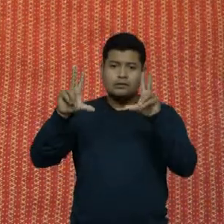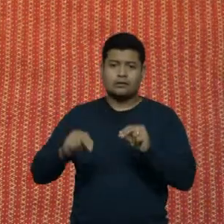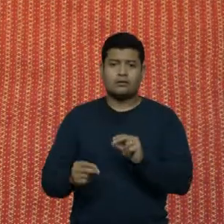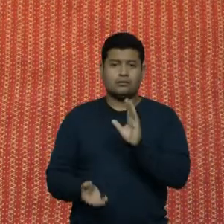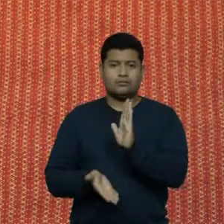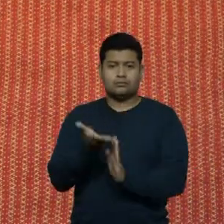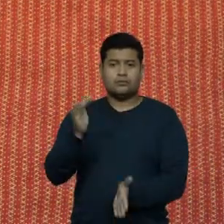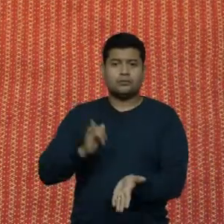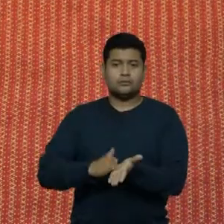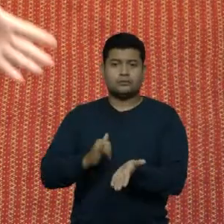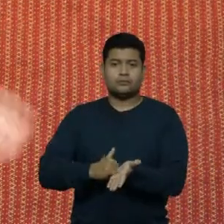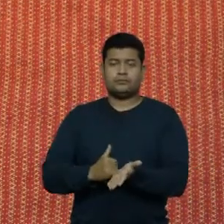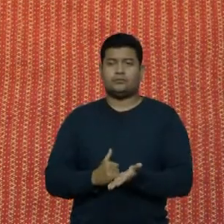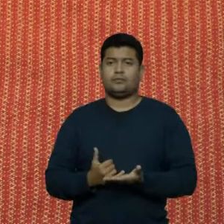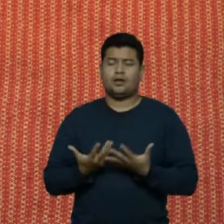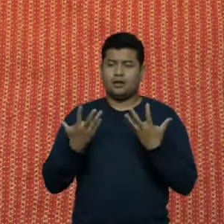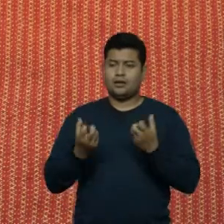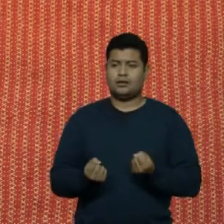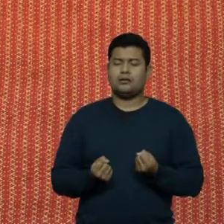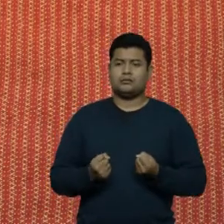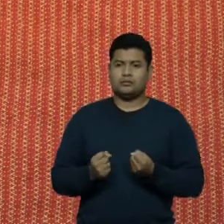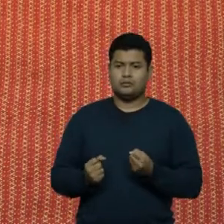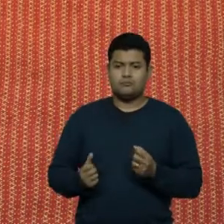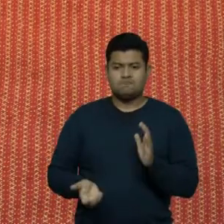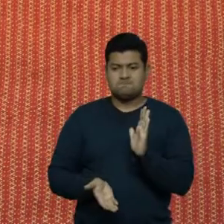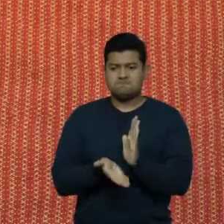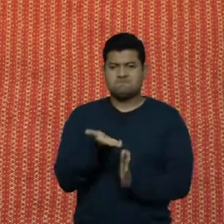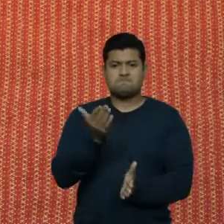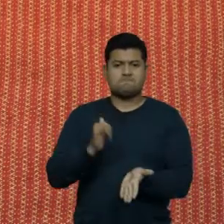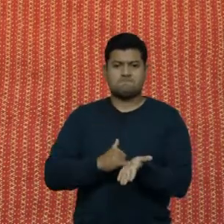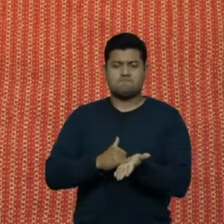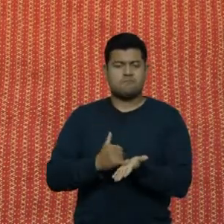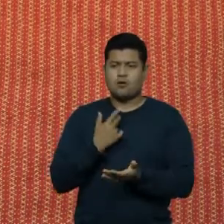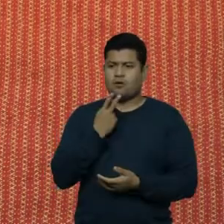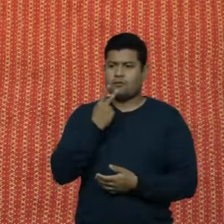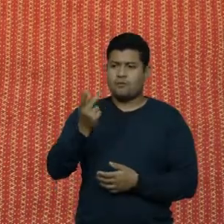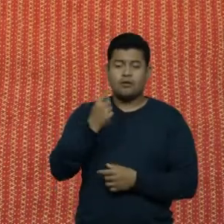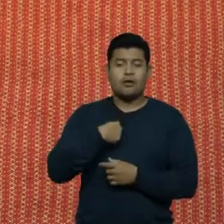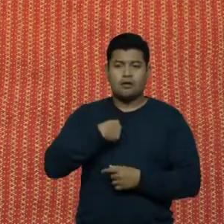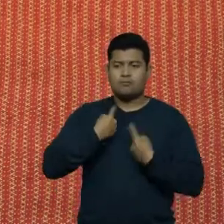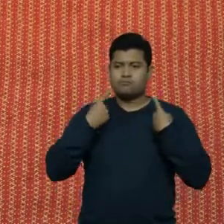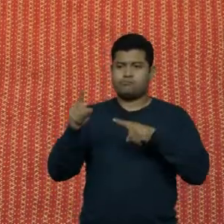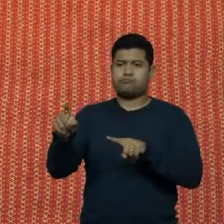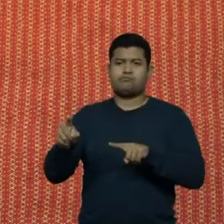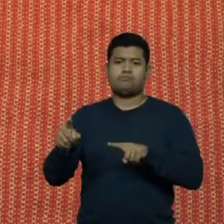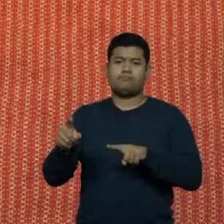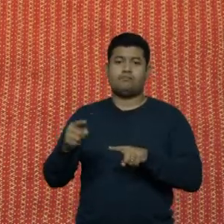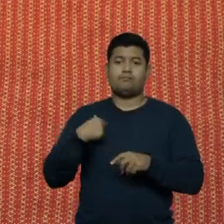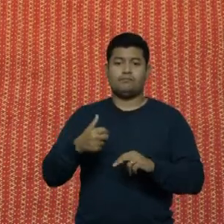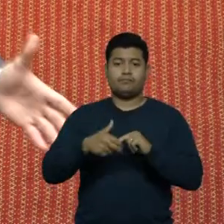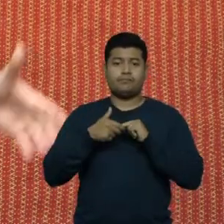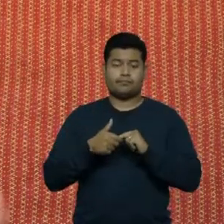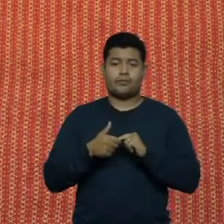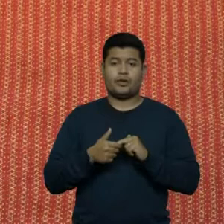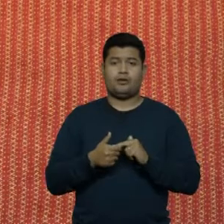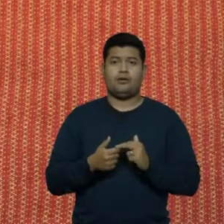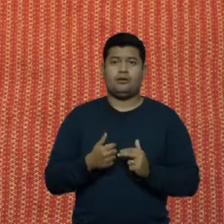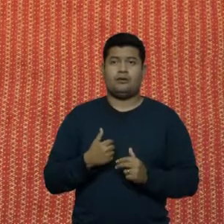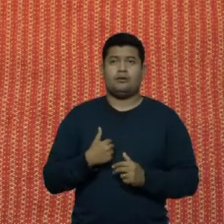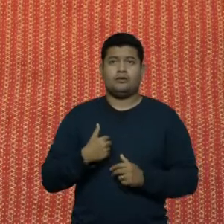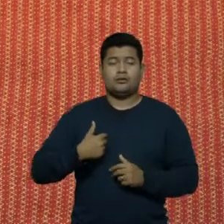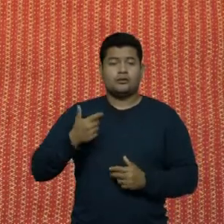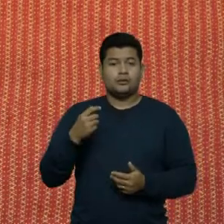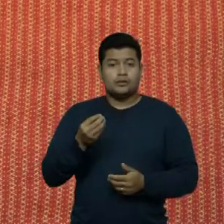não aceitar essa consolidação de aumentos é dizer não por isso que eu peço e tento aqui